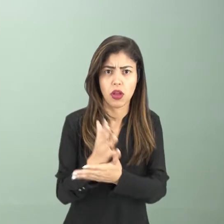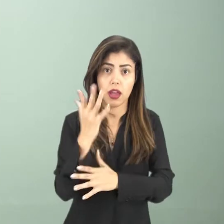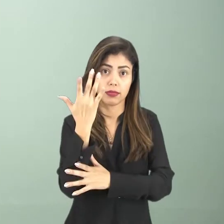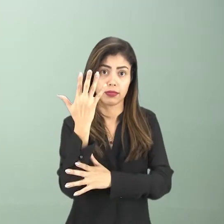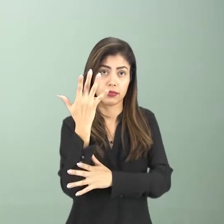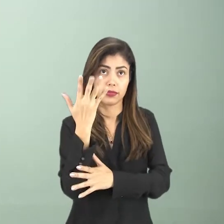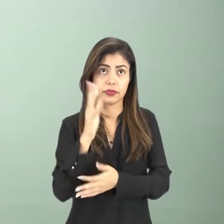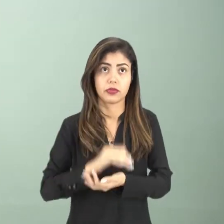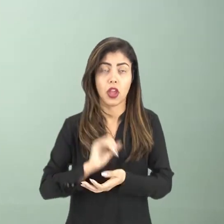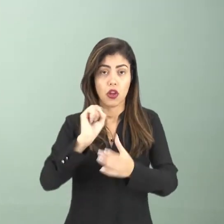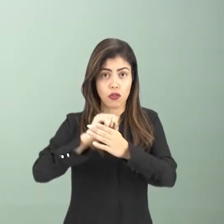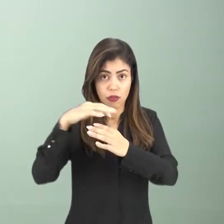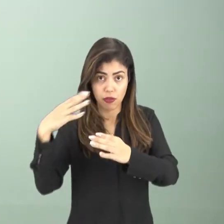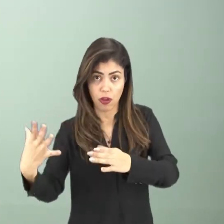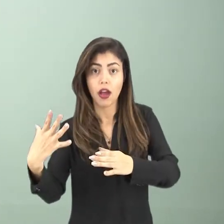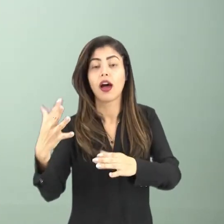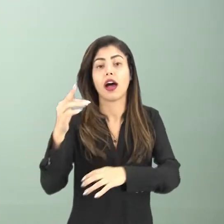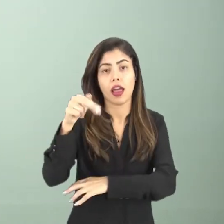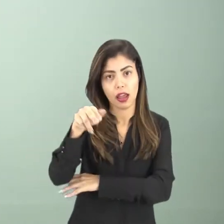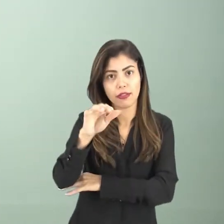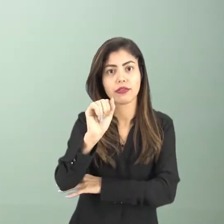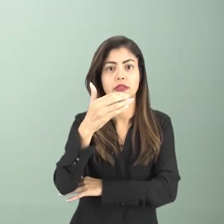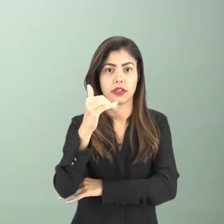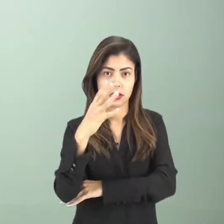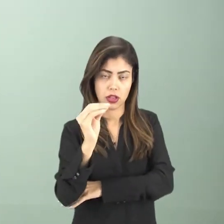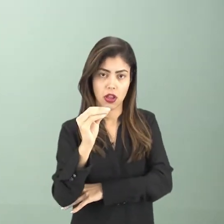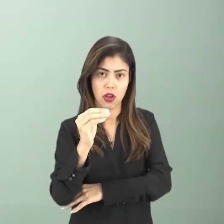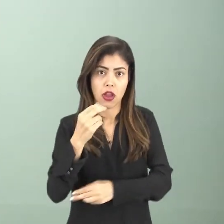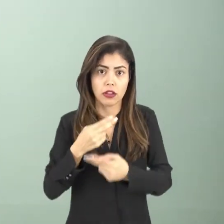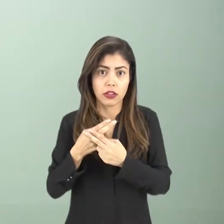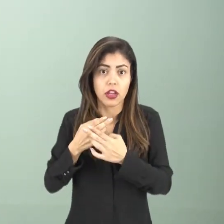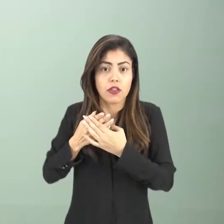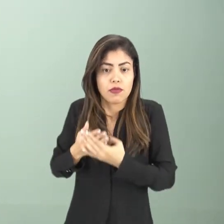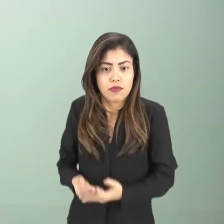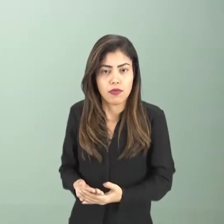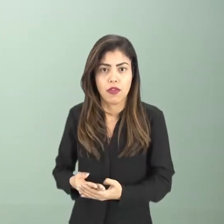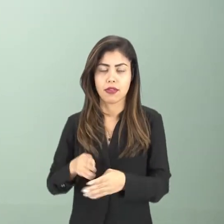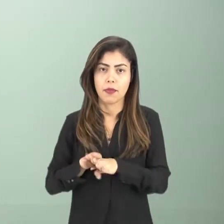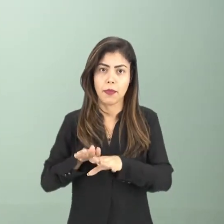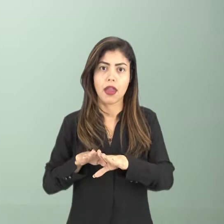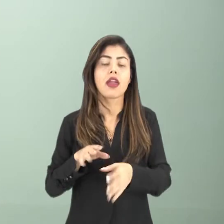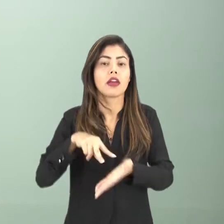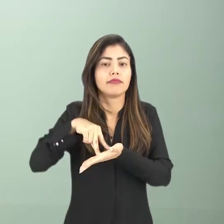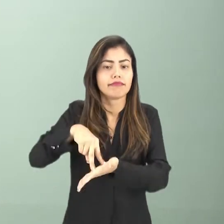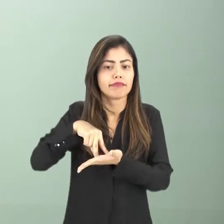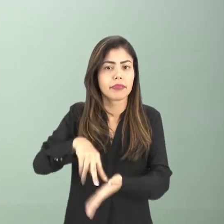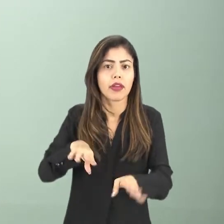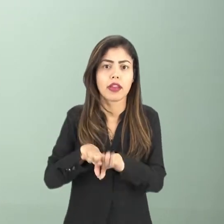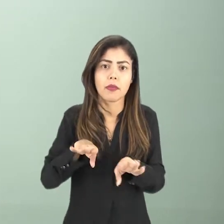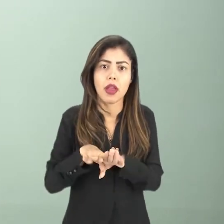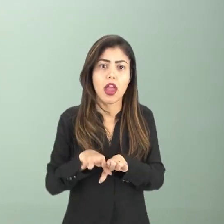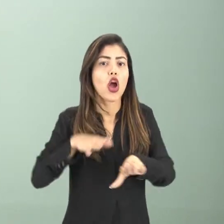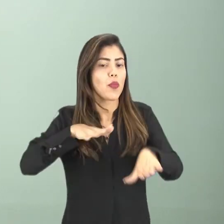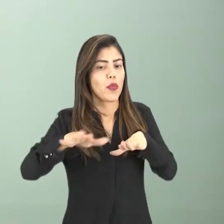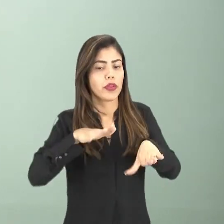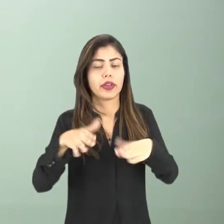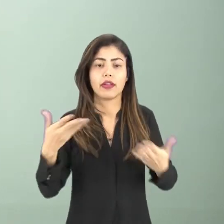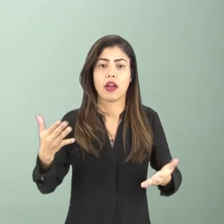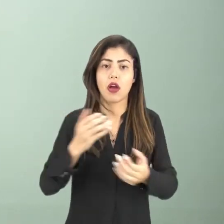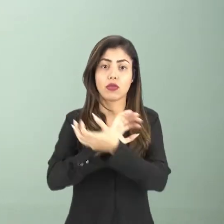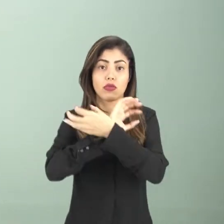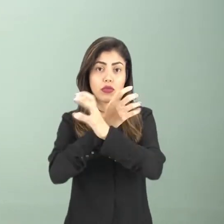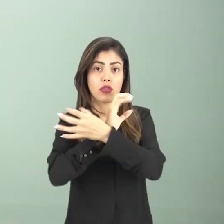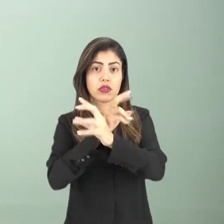mão. Fora a função de sustentação e de movimentação, os nossos ossos, eles